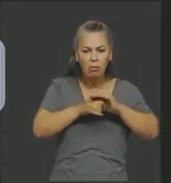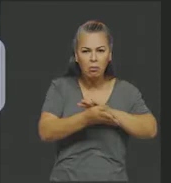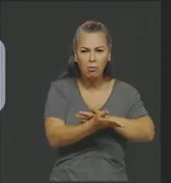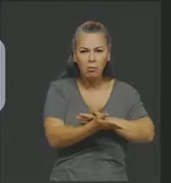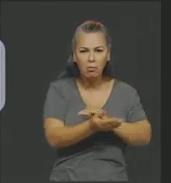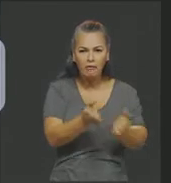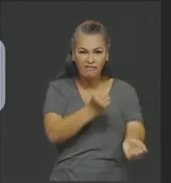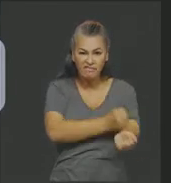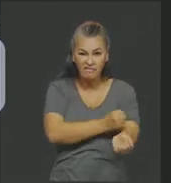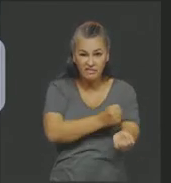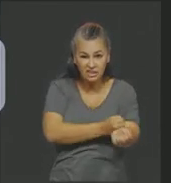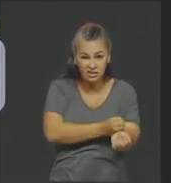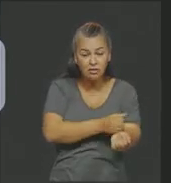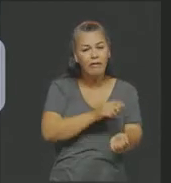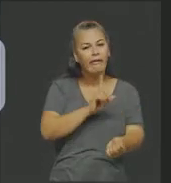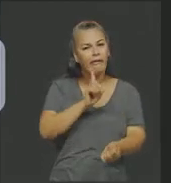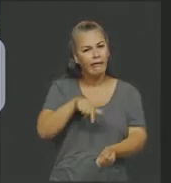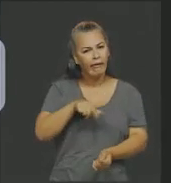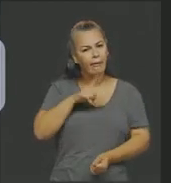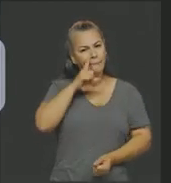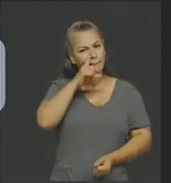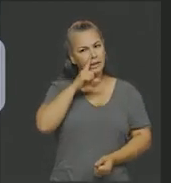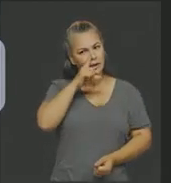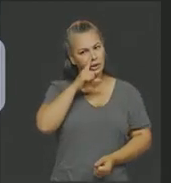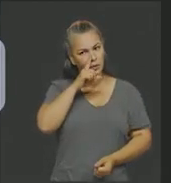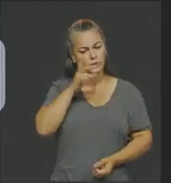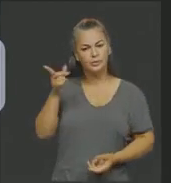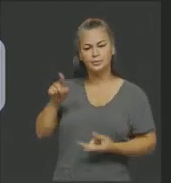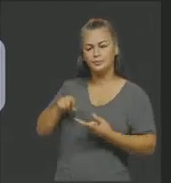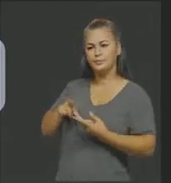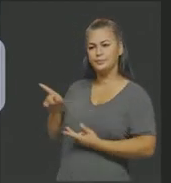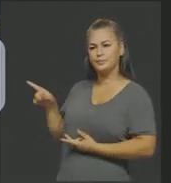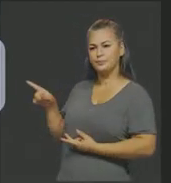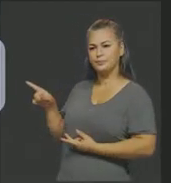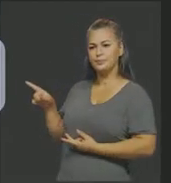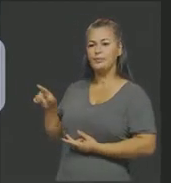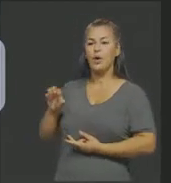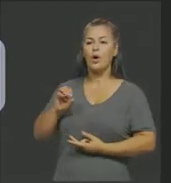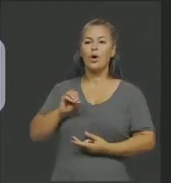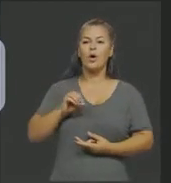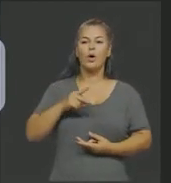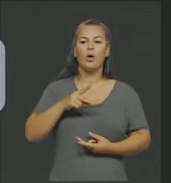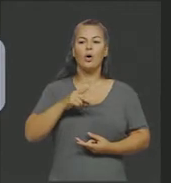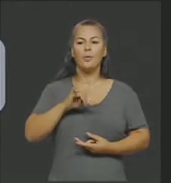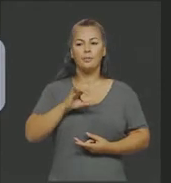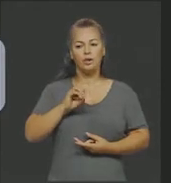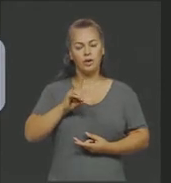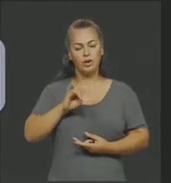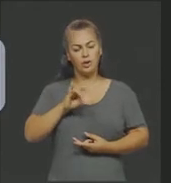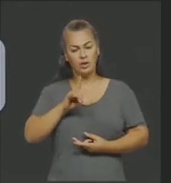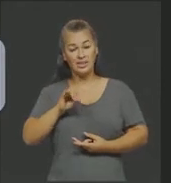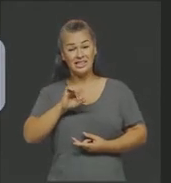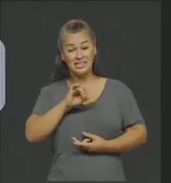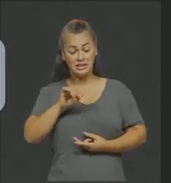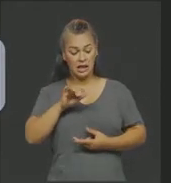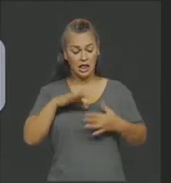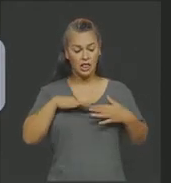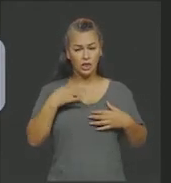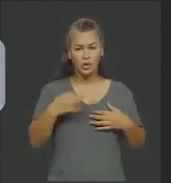perigosa. Opioides aliviam a dor, mas também são usados aí para outras